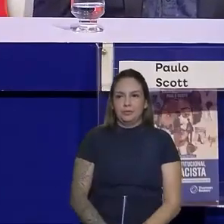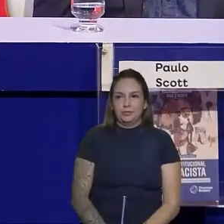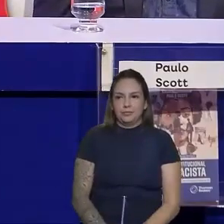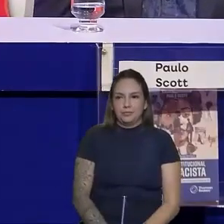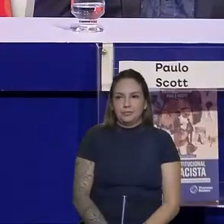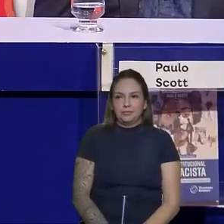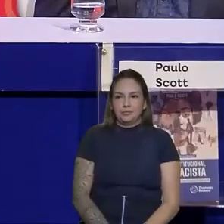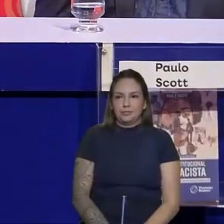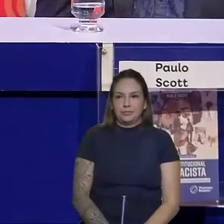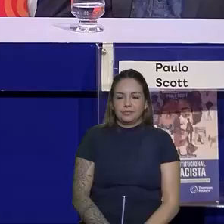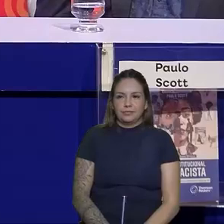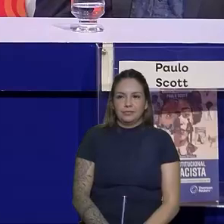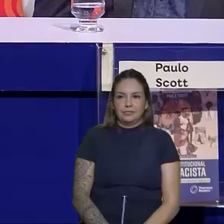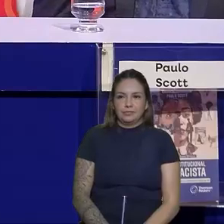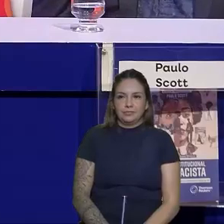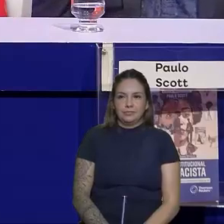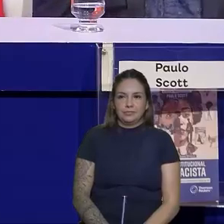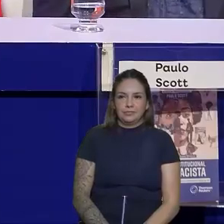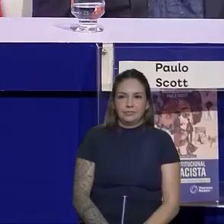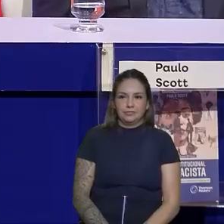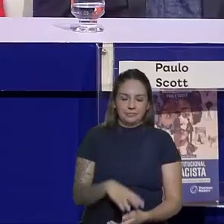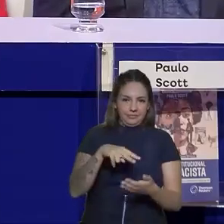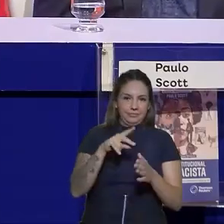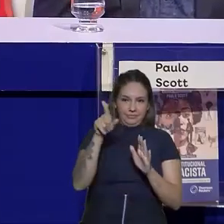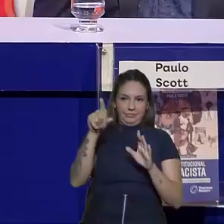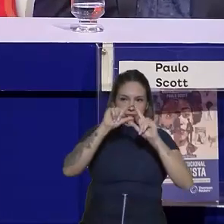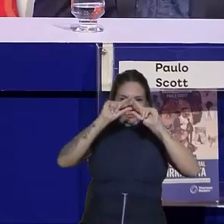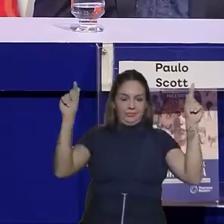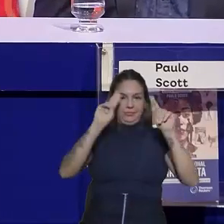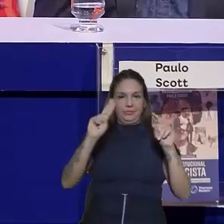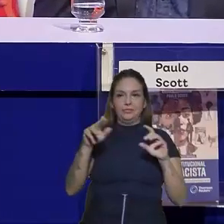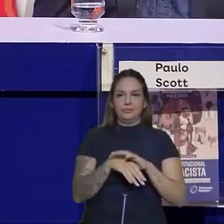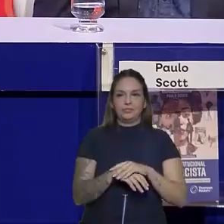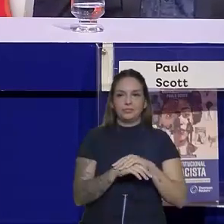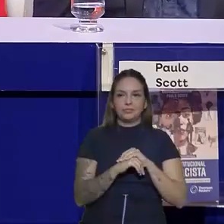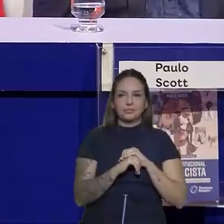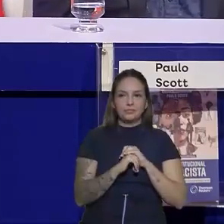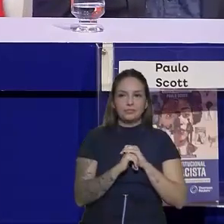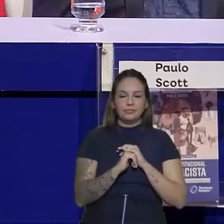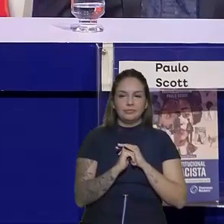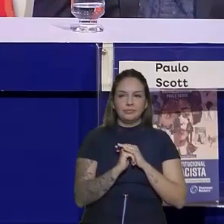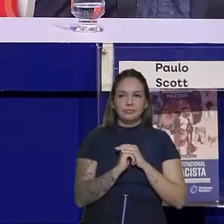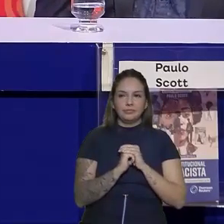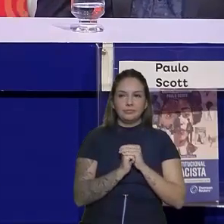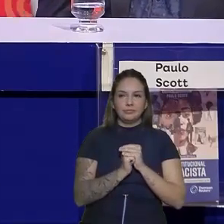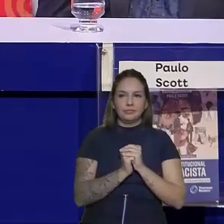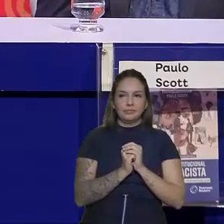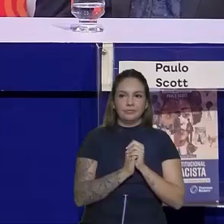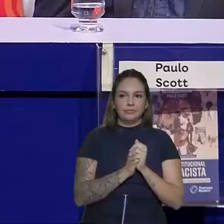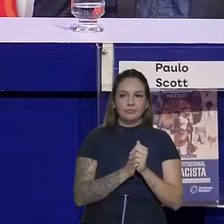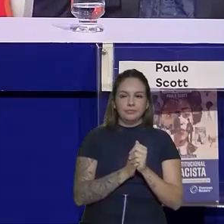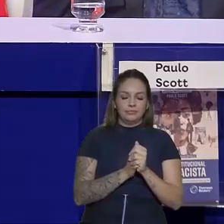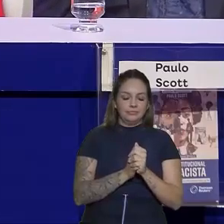Assim, eu ainda não li o livro, mas assim, tem que ler, né? Porque um título desse é irresistível, né?